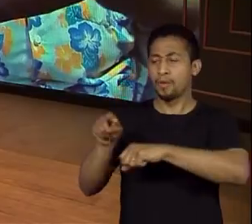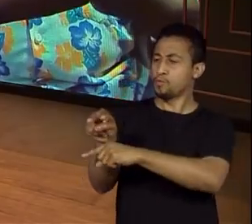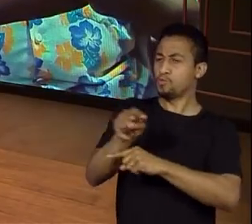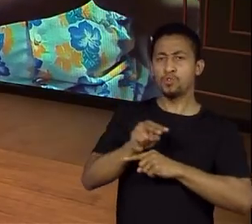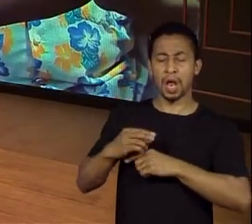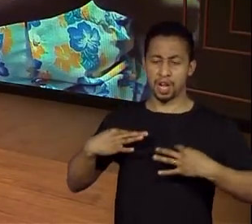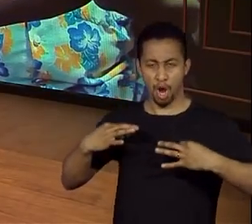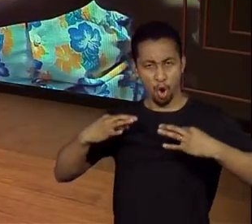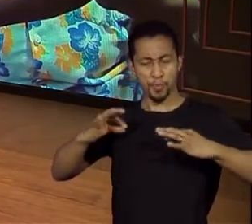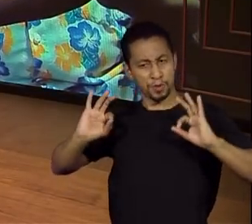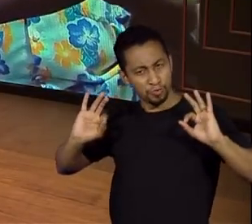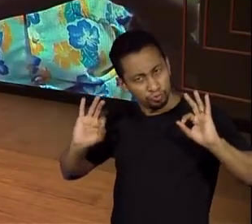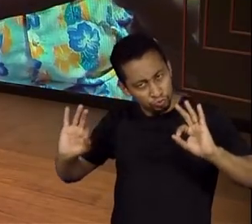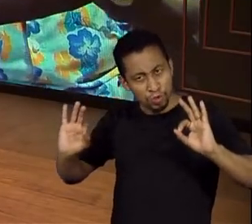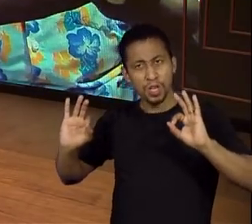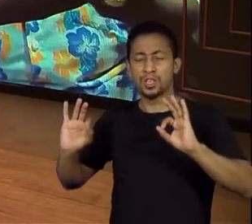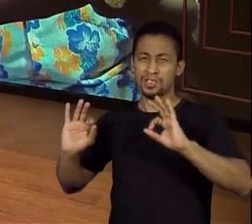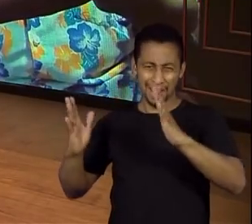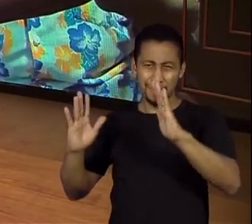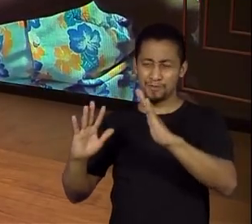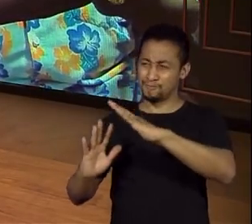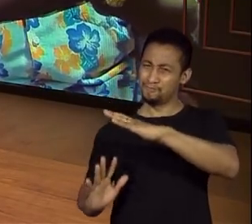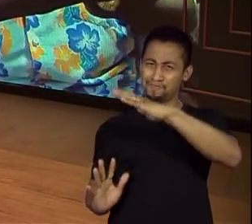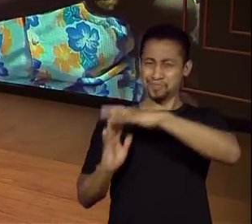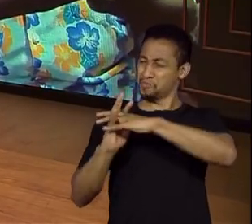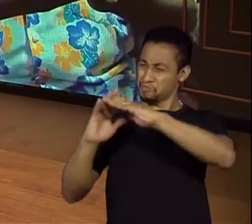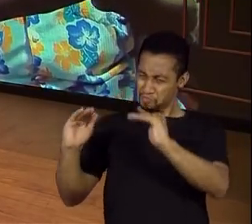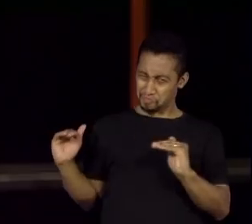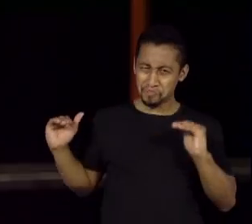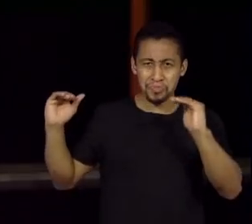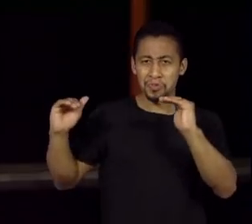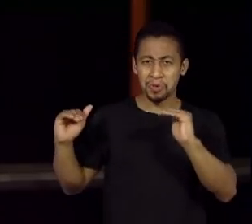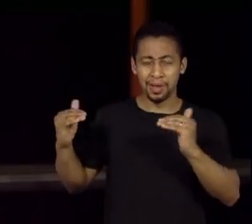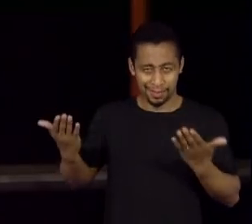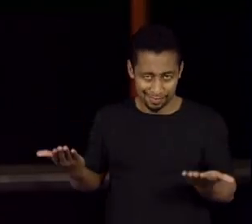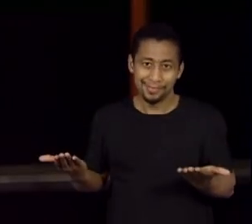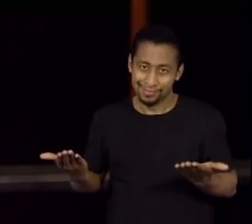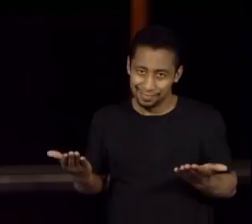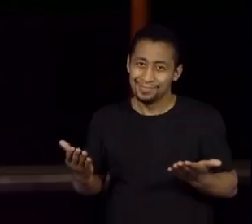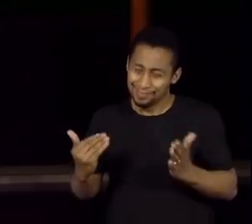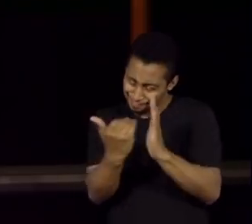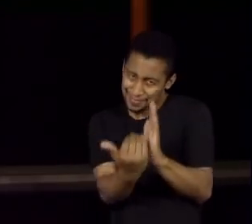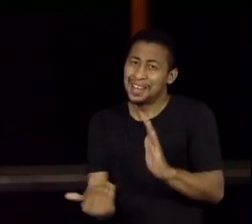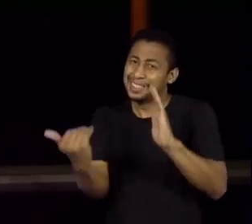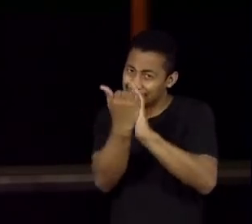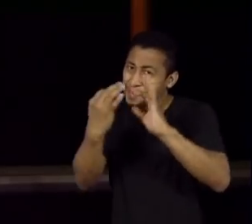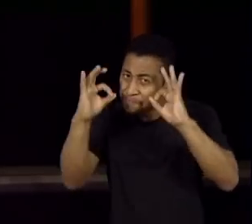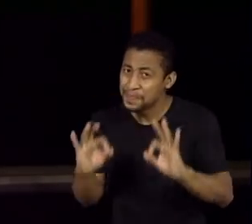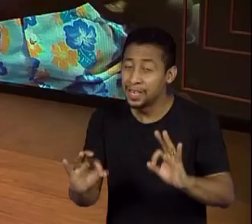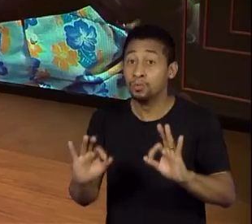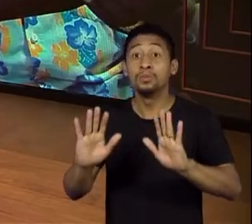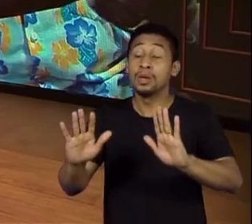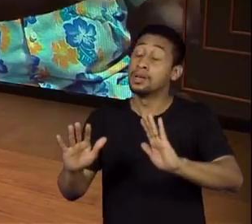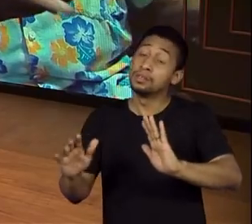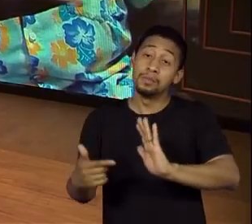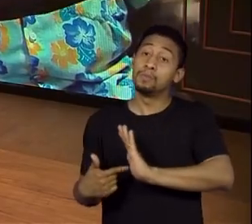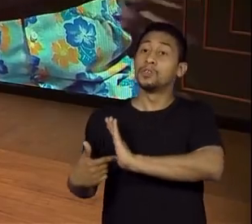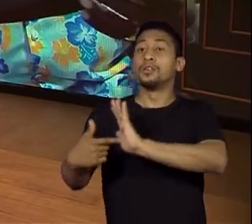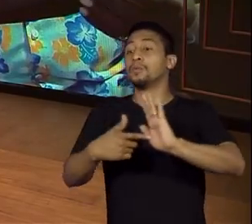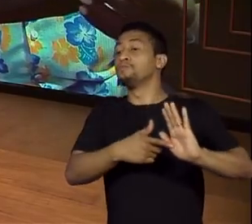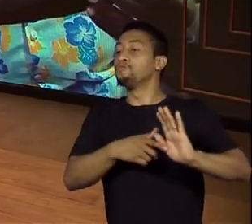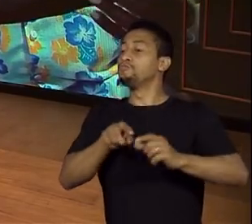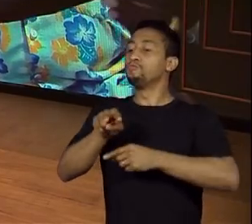roupas assim, exageradas, né? Bem exageradas, aliás. Mas tudo fazia parte do espetáculo, tinha que ser,